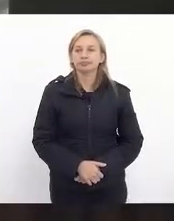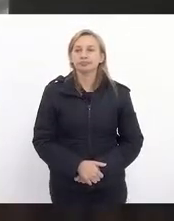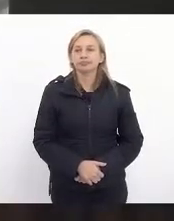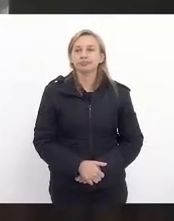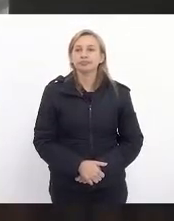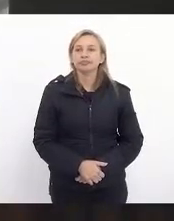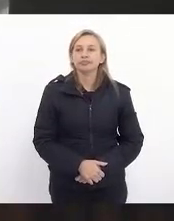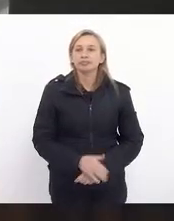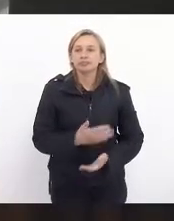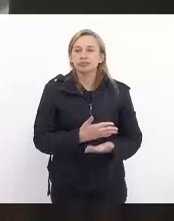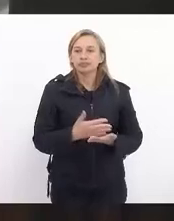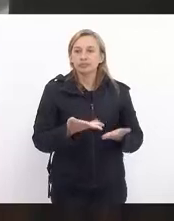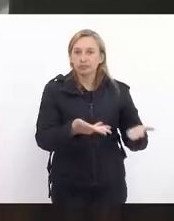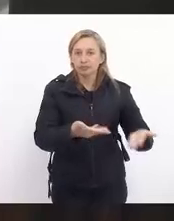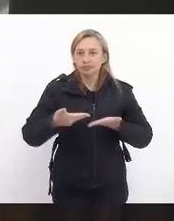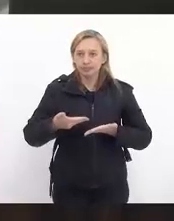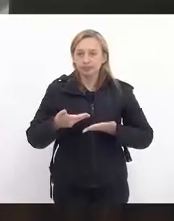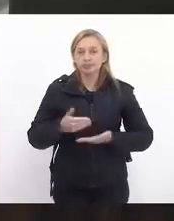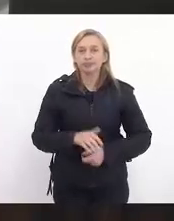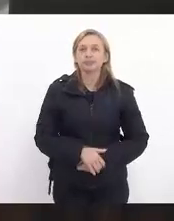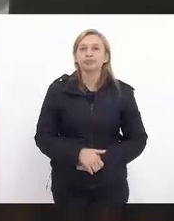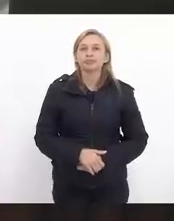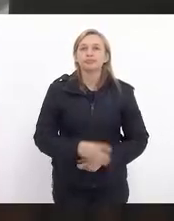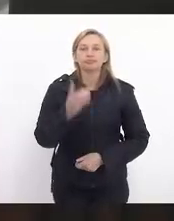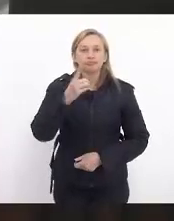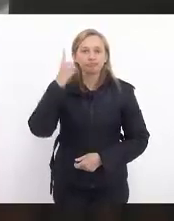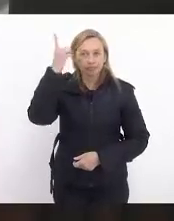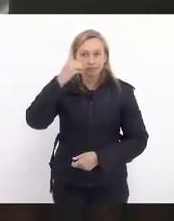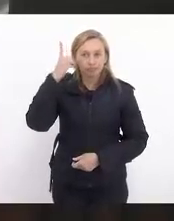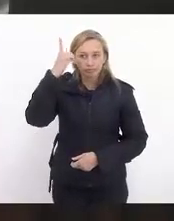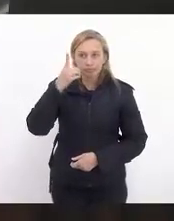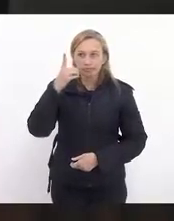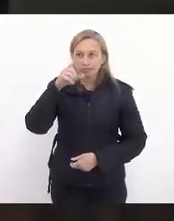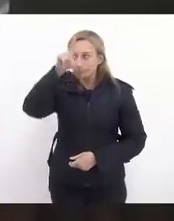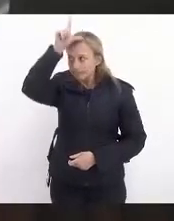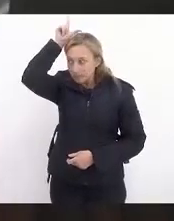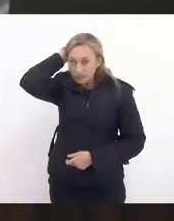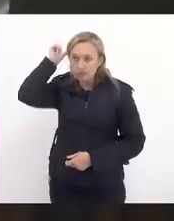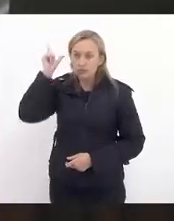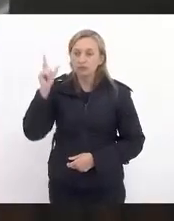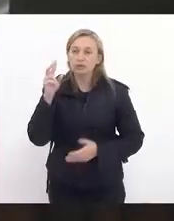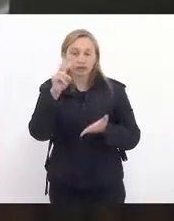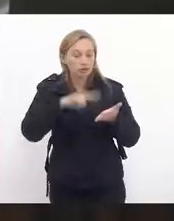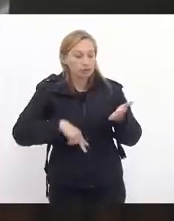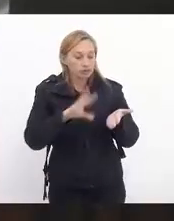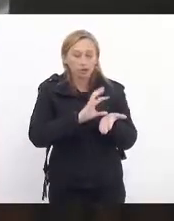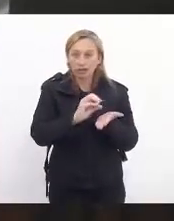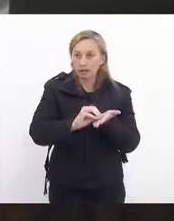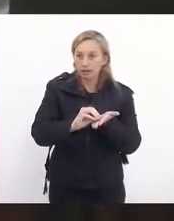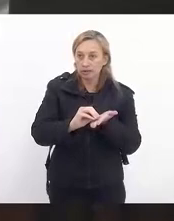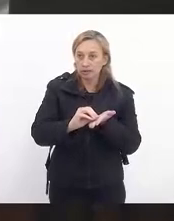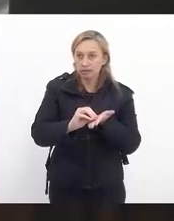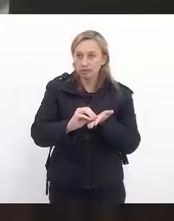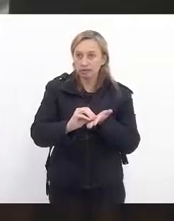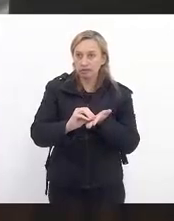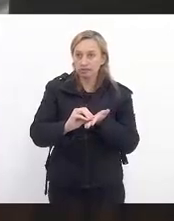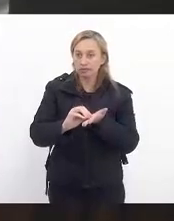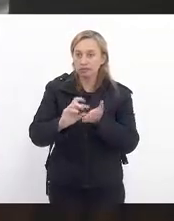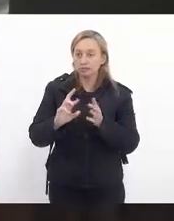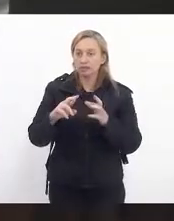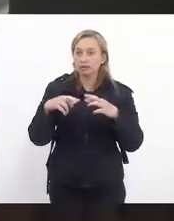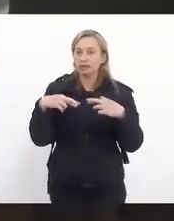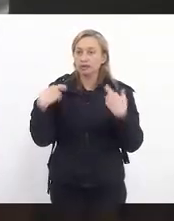aberta a sessão a presença e convida o Nobre Deputado Luiz Paulo para fazer leitura da ata da sessão